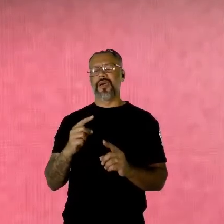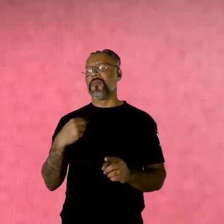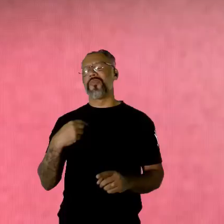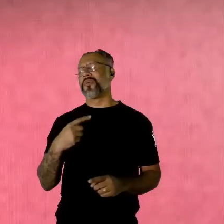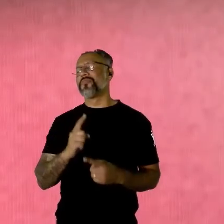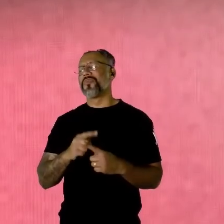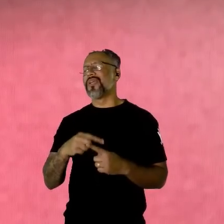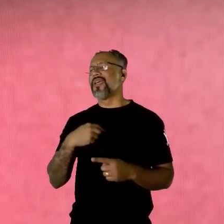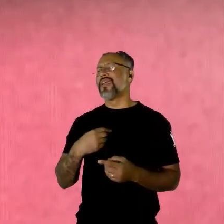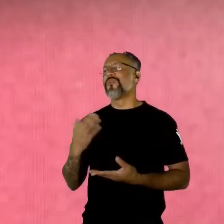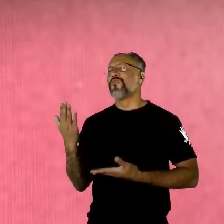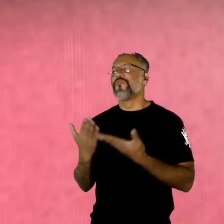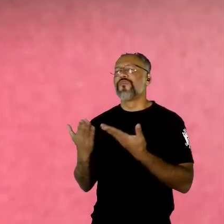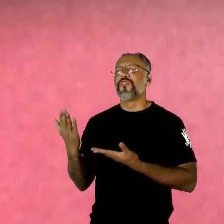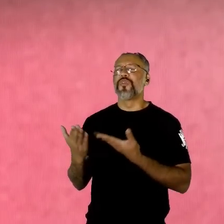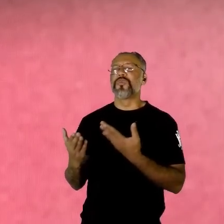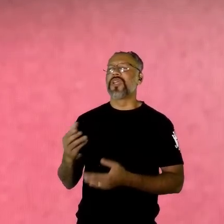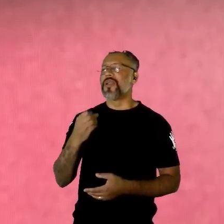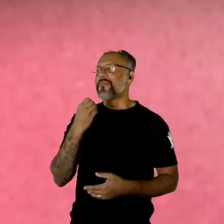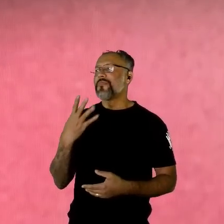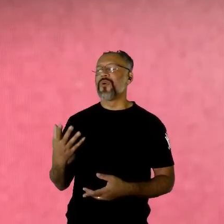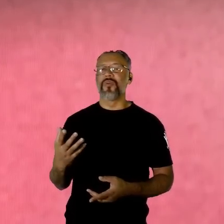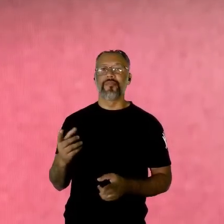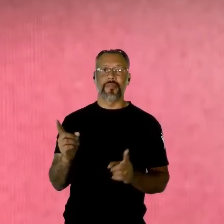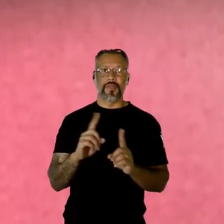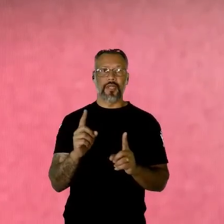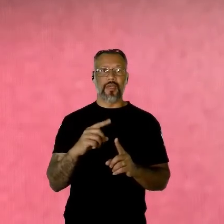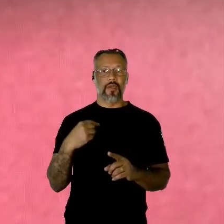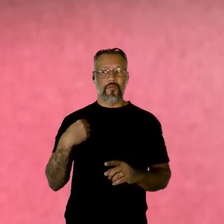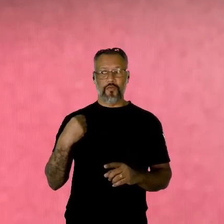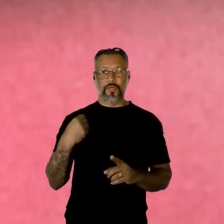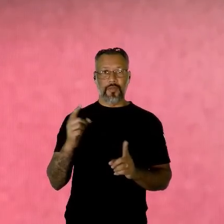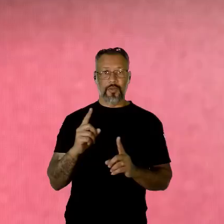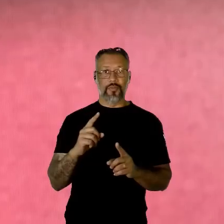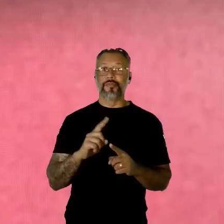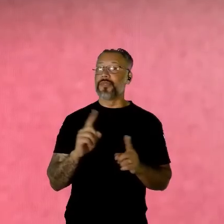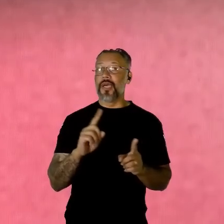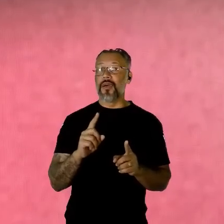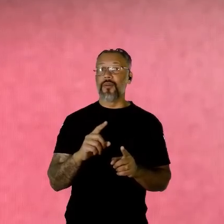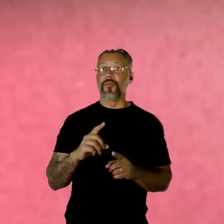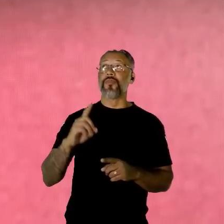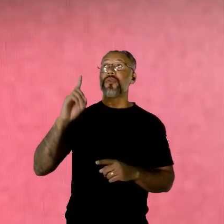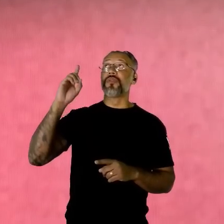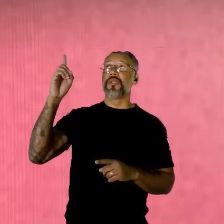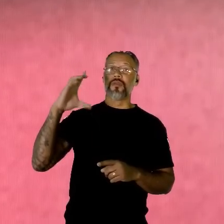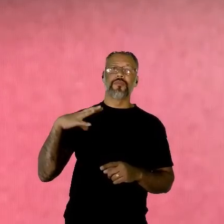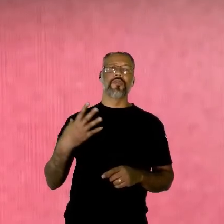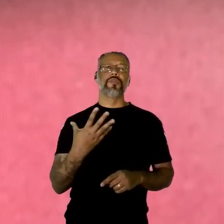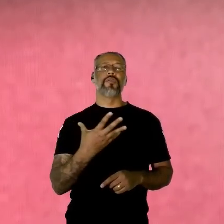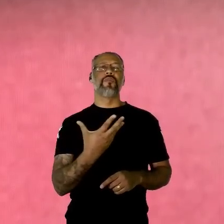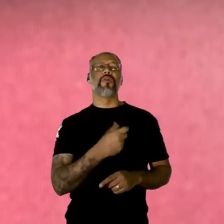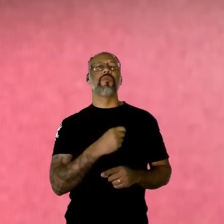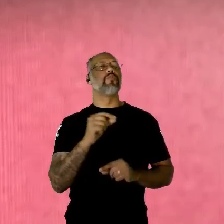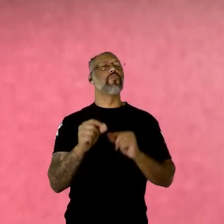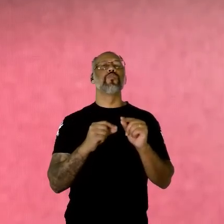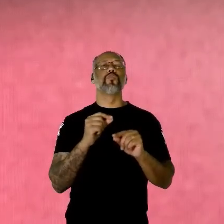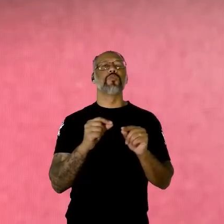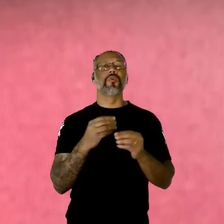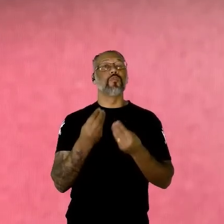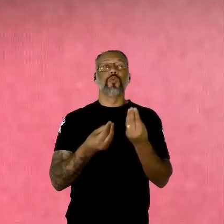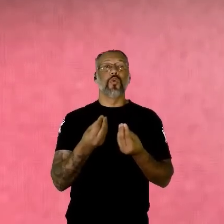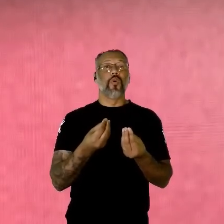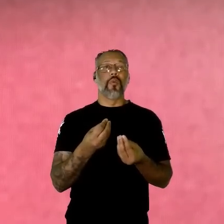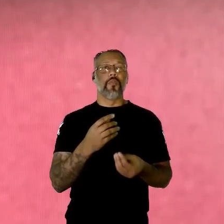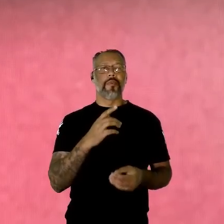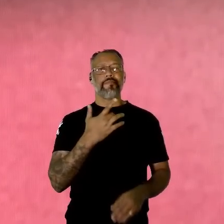bom voluntário Ai Que orgulho de mim não não mas devido a sua misericórdia ele nos salvou pelo lavar